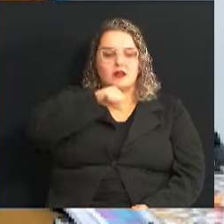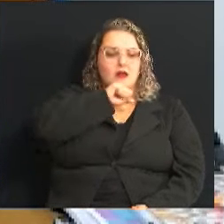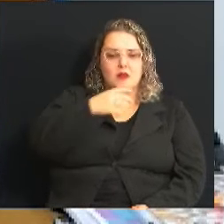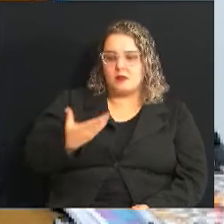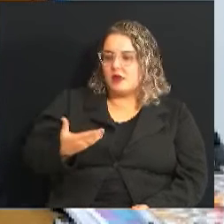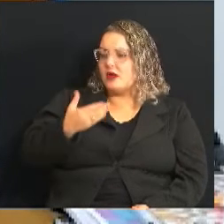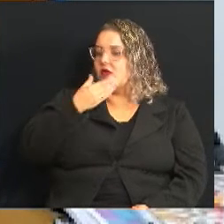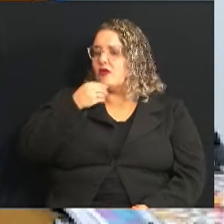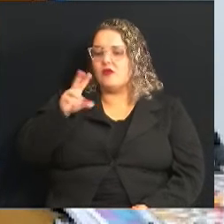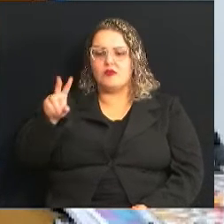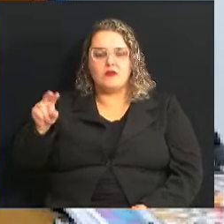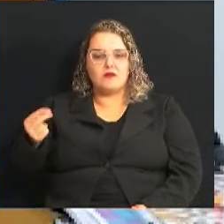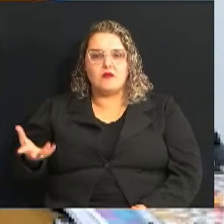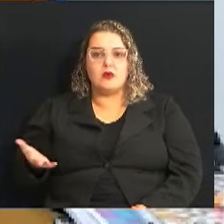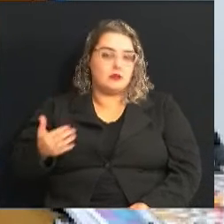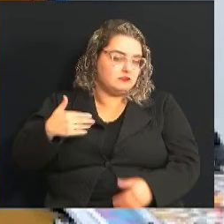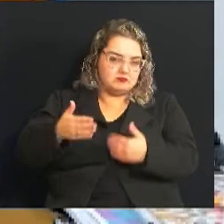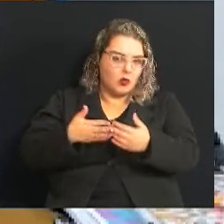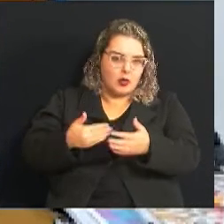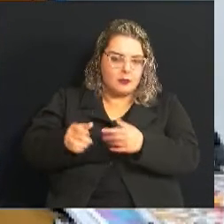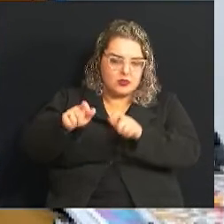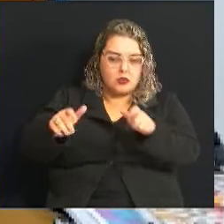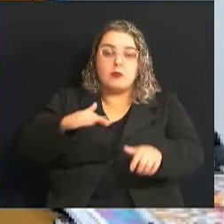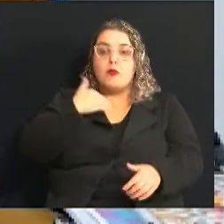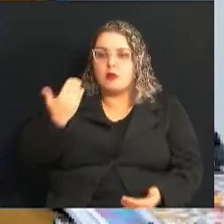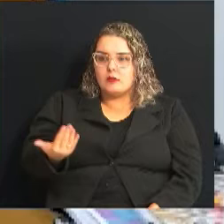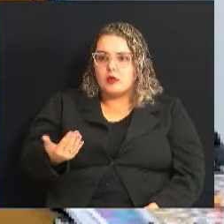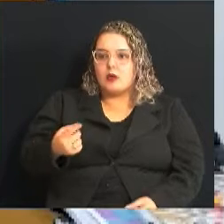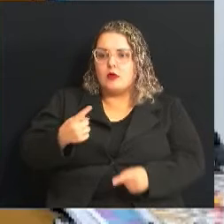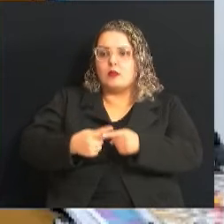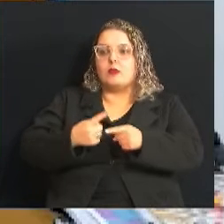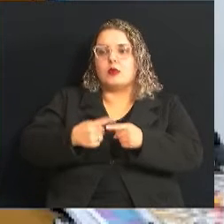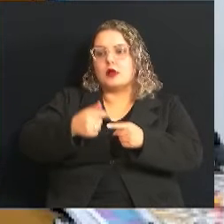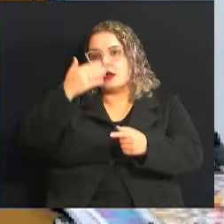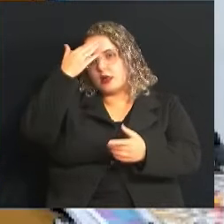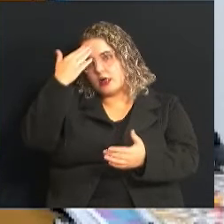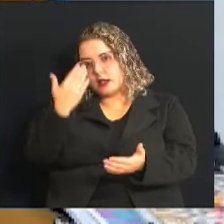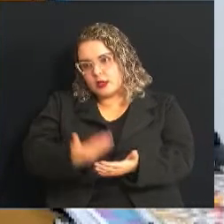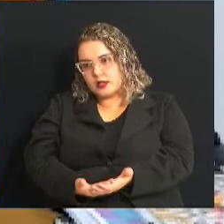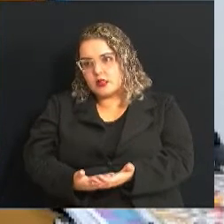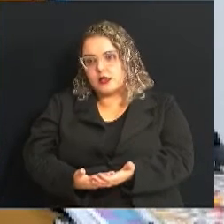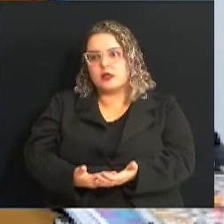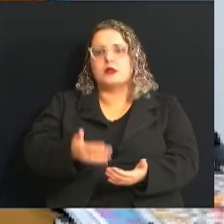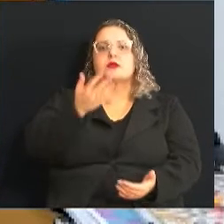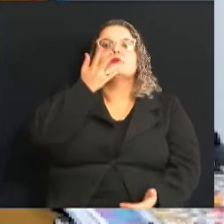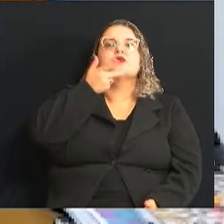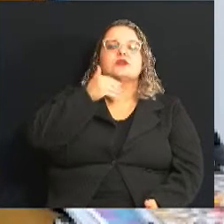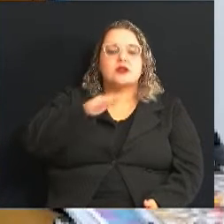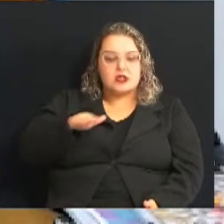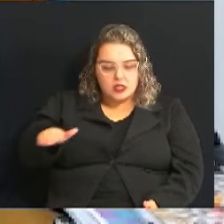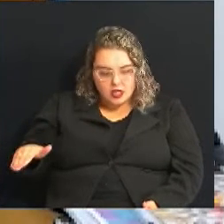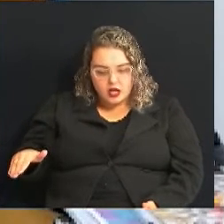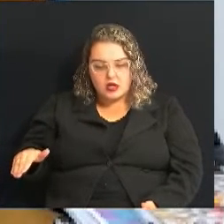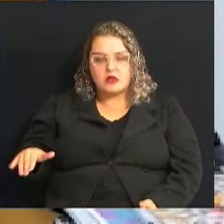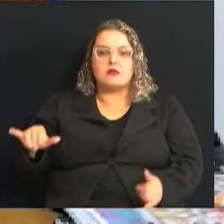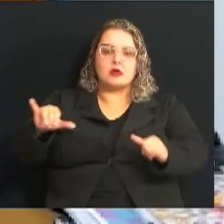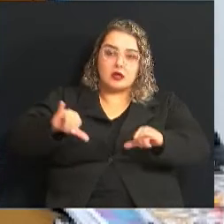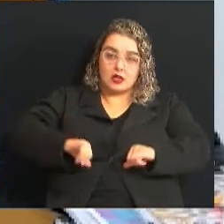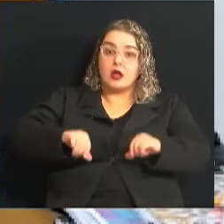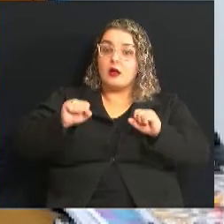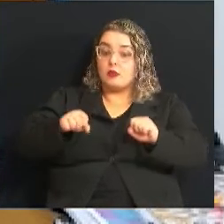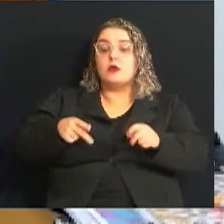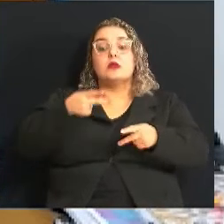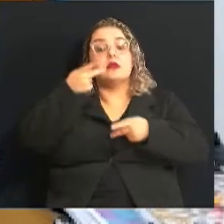morreu, porque acreditam que a criança vai sofrer. E é pelo contrário, é poder falar e